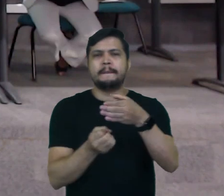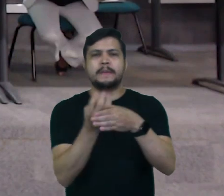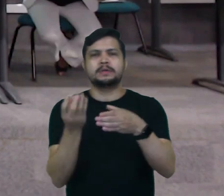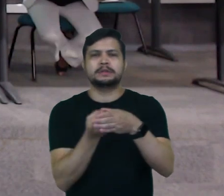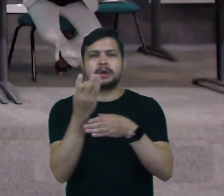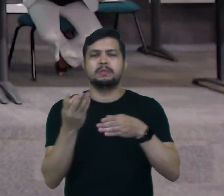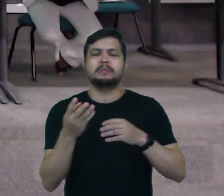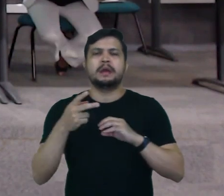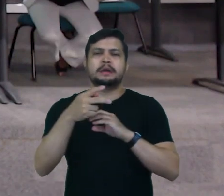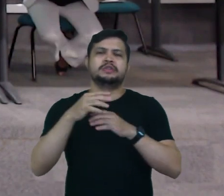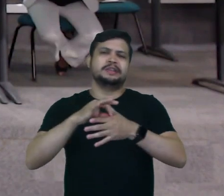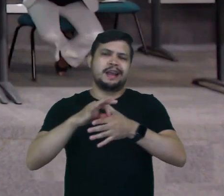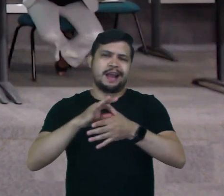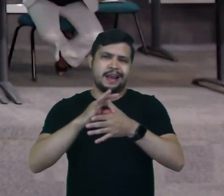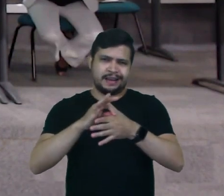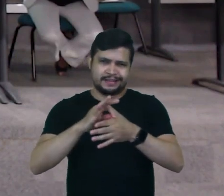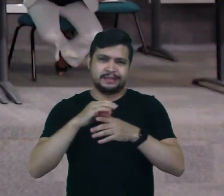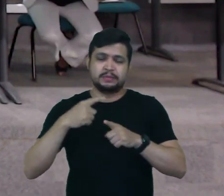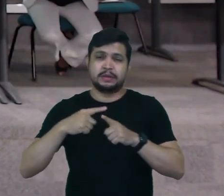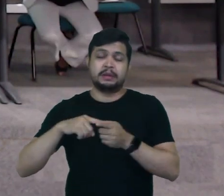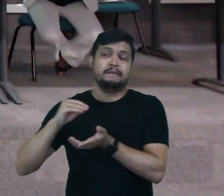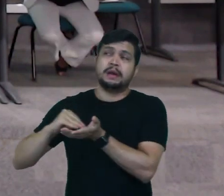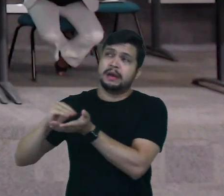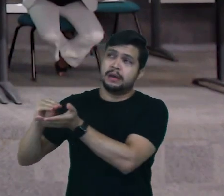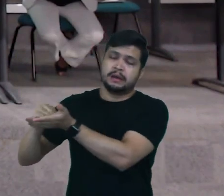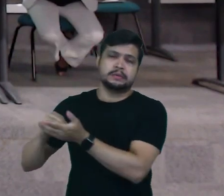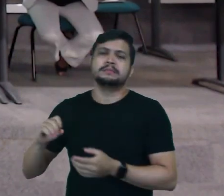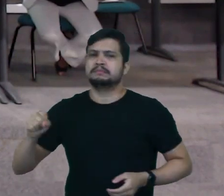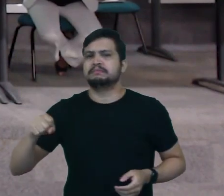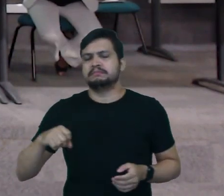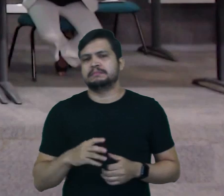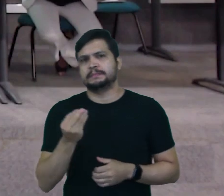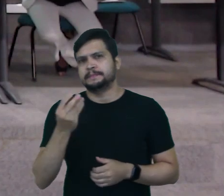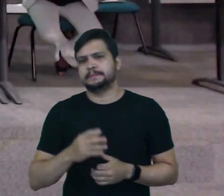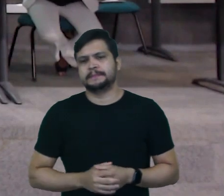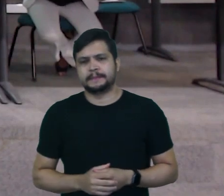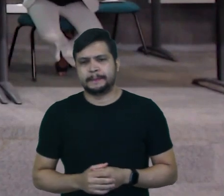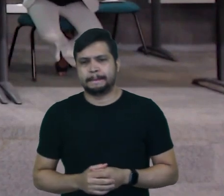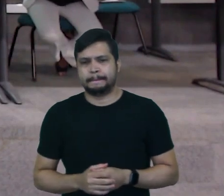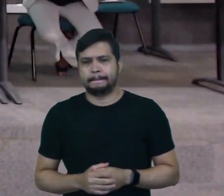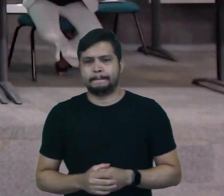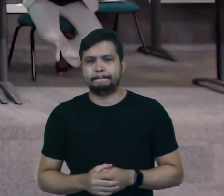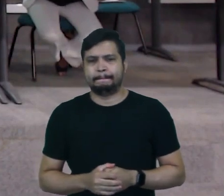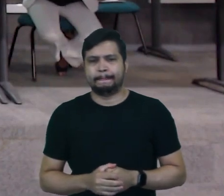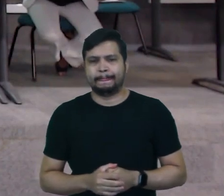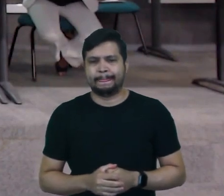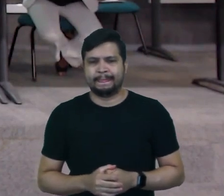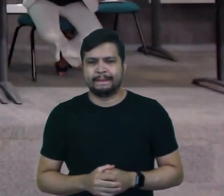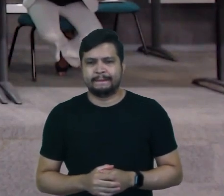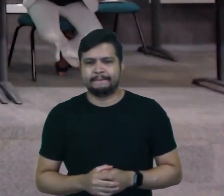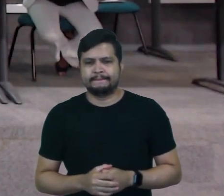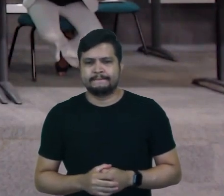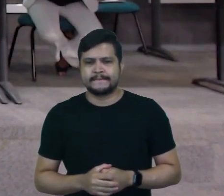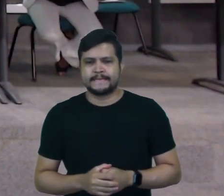proteína animal que a gente ainda tem muita deficiência, muita carência dessa proteína. Só fechando. Você